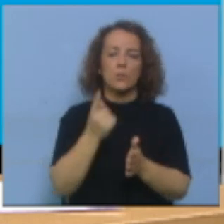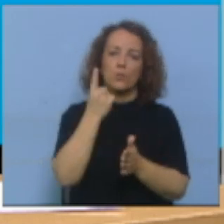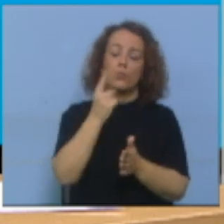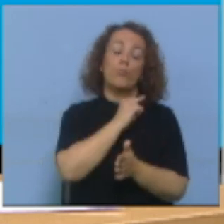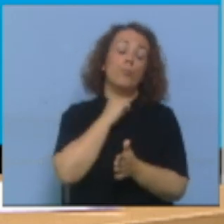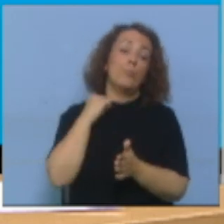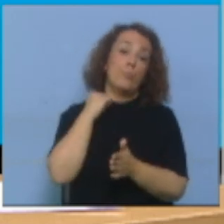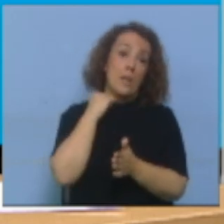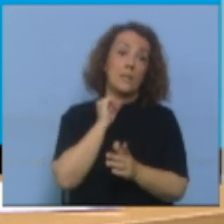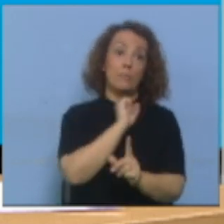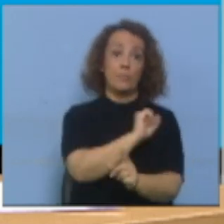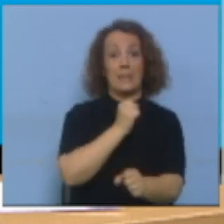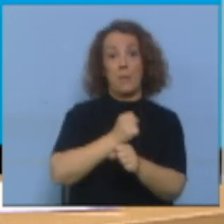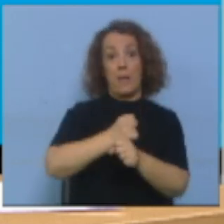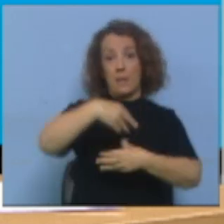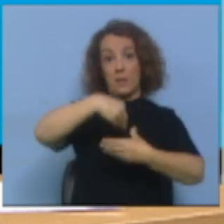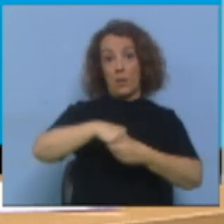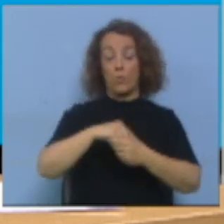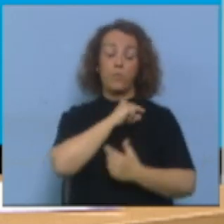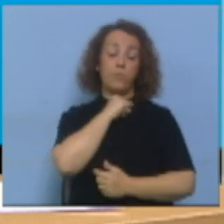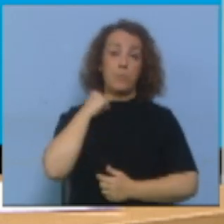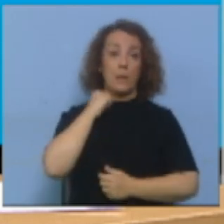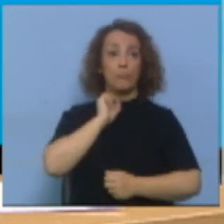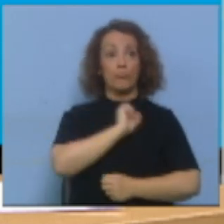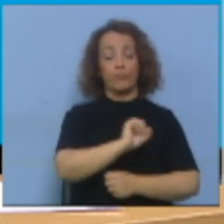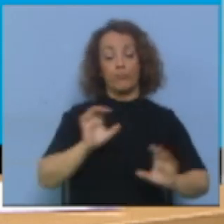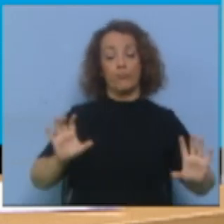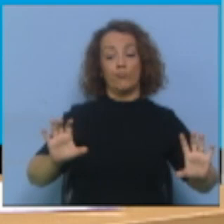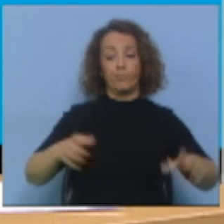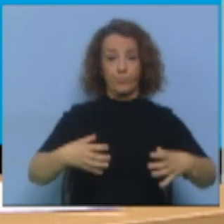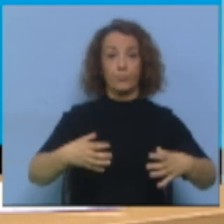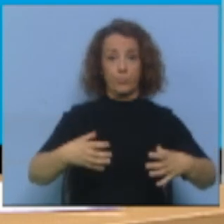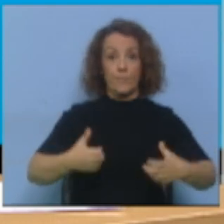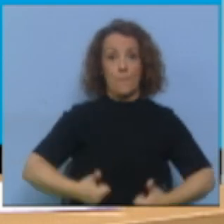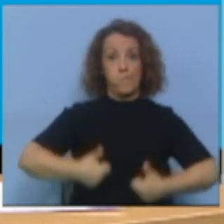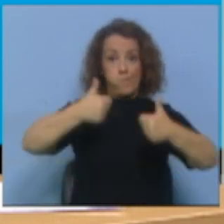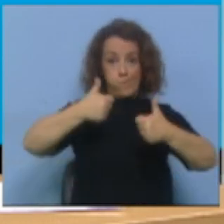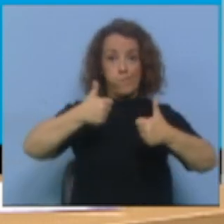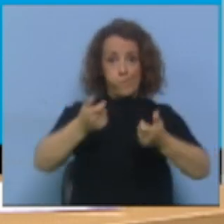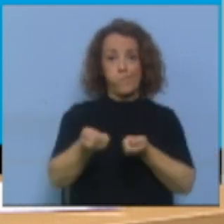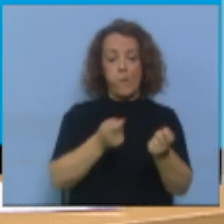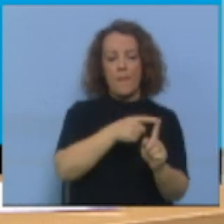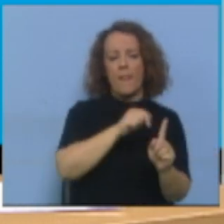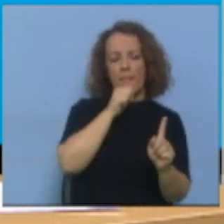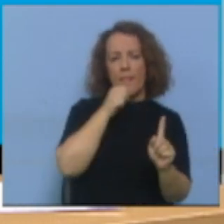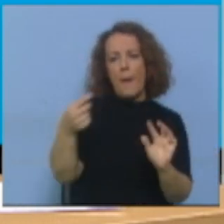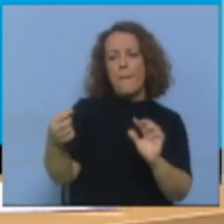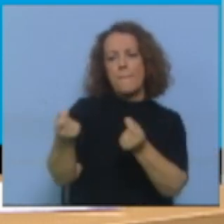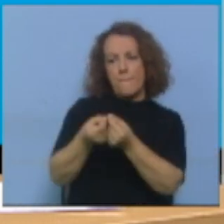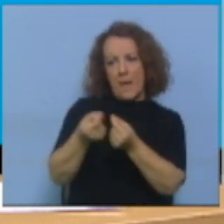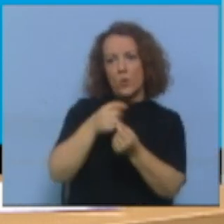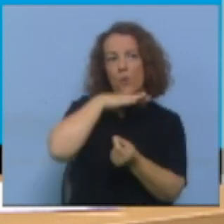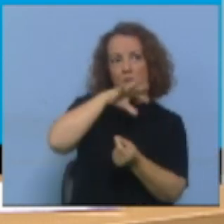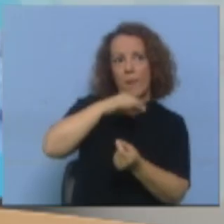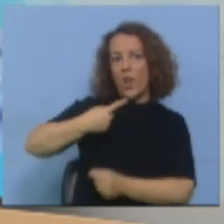falar de alguém que trabalha numa paróquia e que faz parte do clero diocesano, em geral tem uma proximidade com a família que nós não